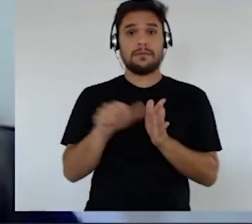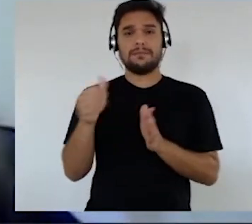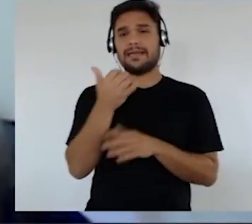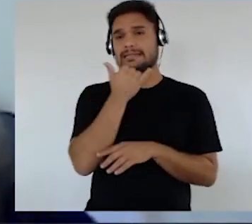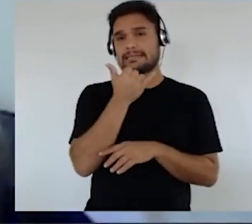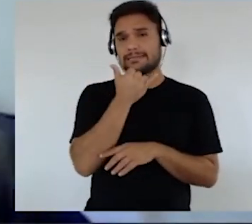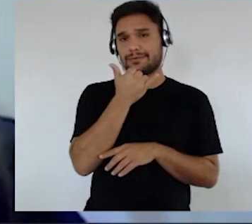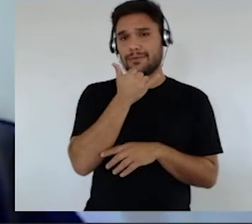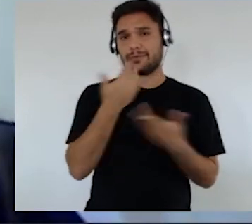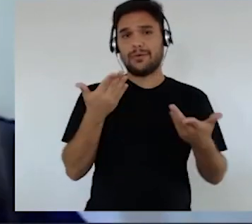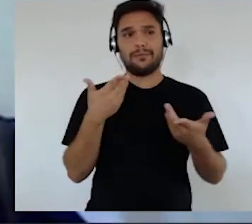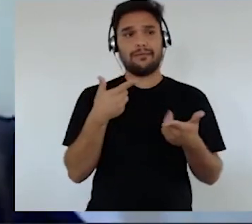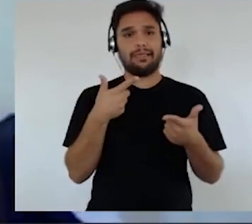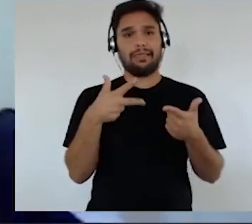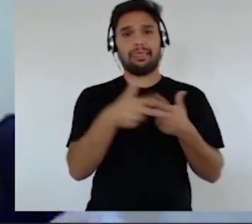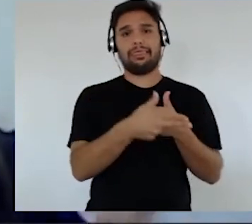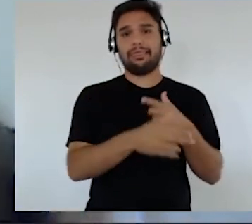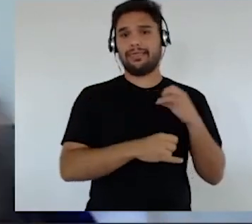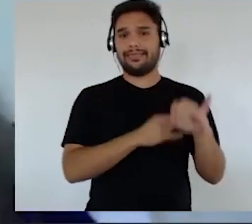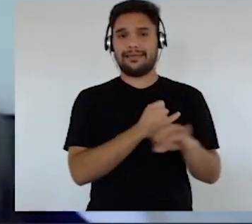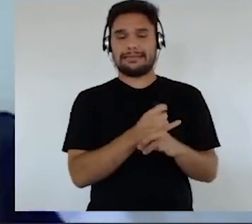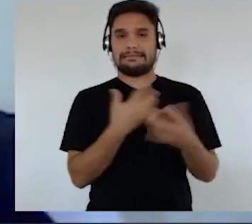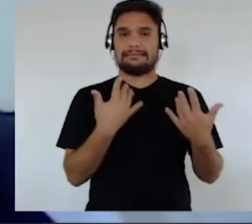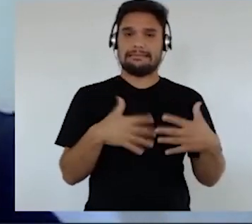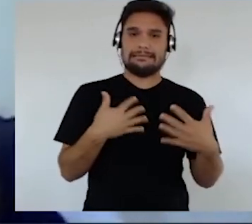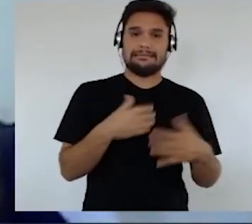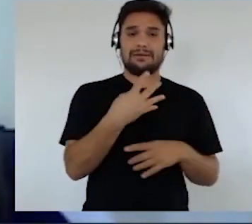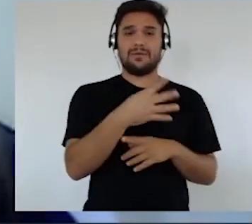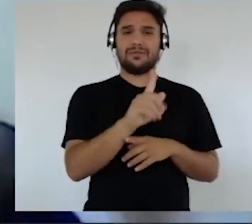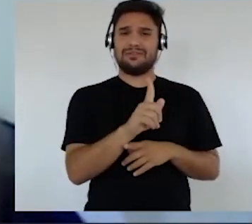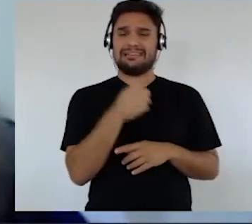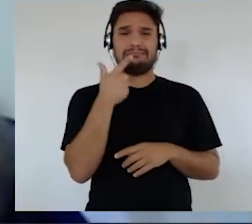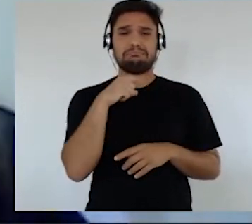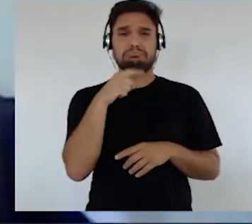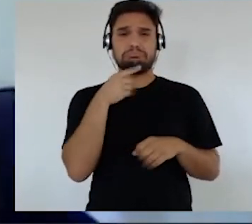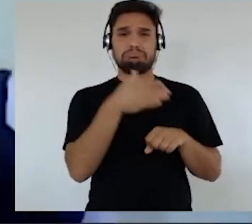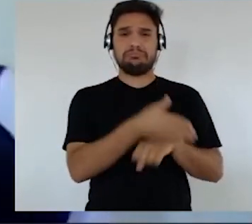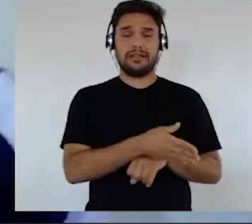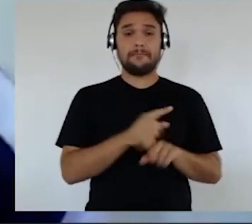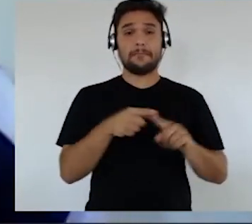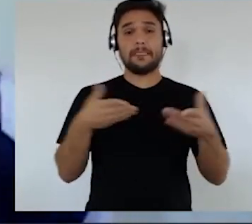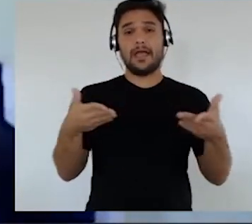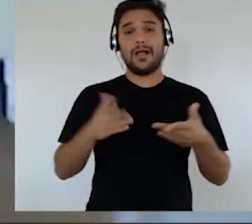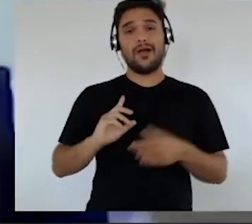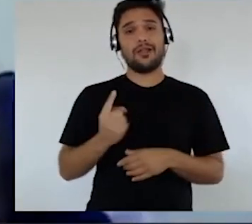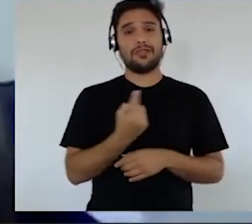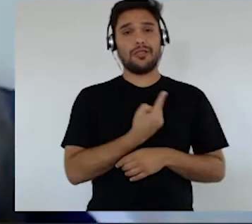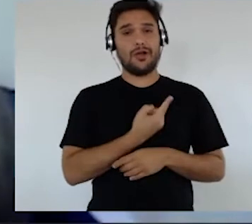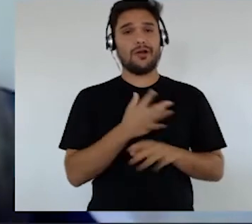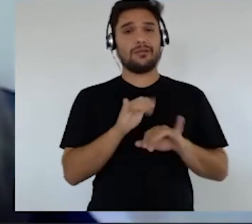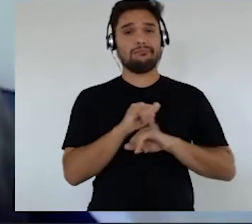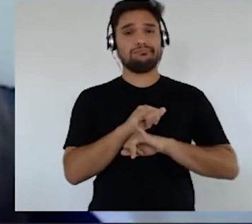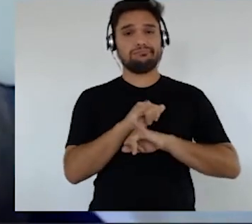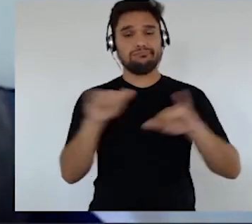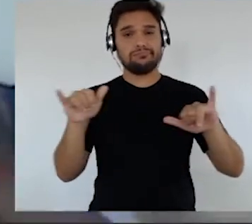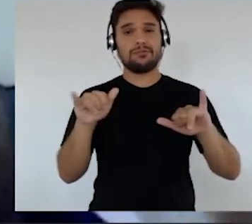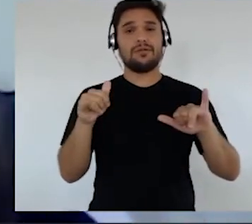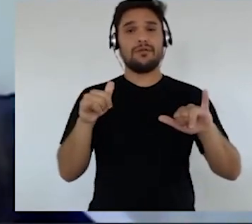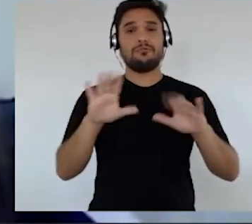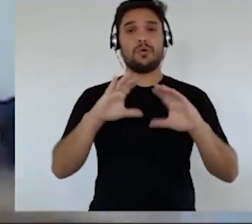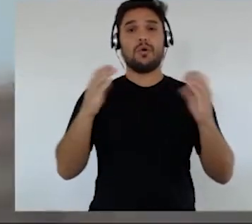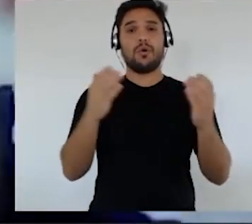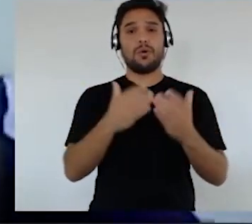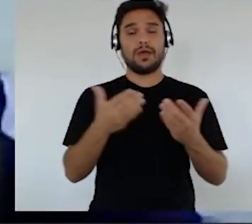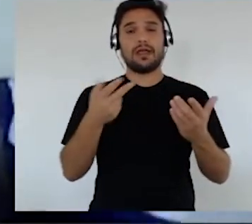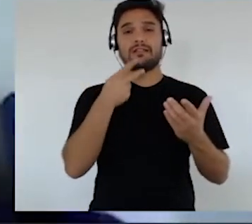desculpa pelo um imprevisto, perdi a conexão, 4G não entrava, e olha que interessante, nós estamos falando de um